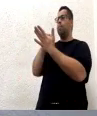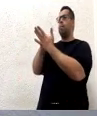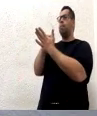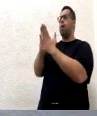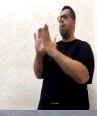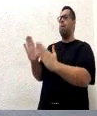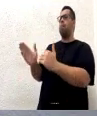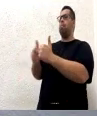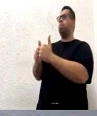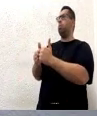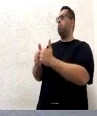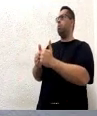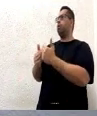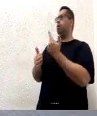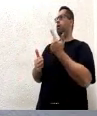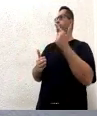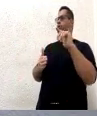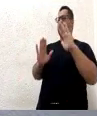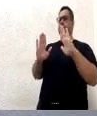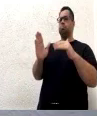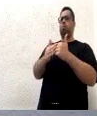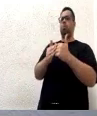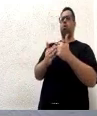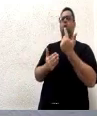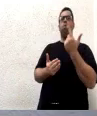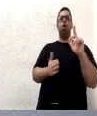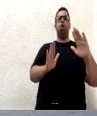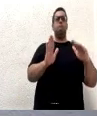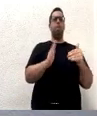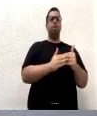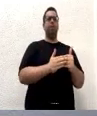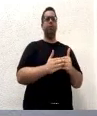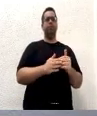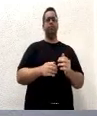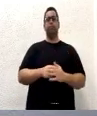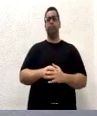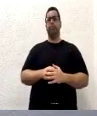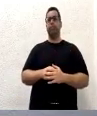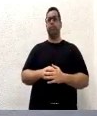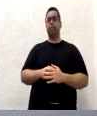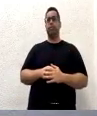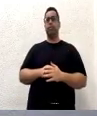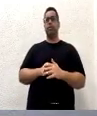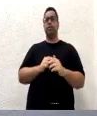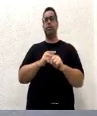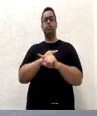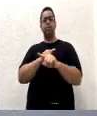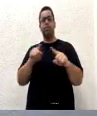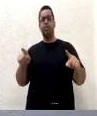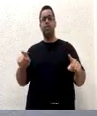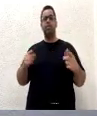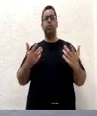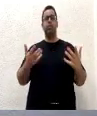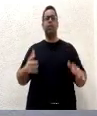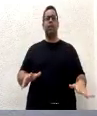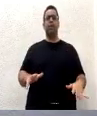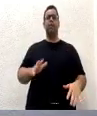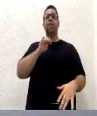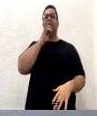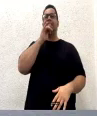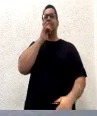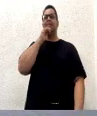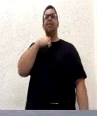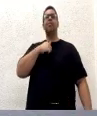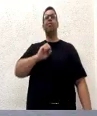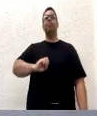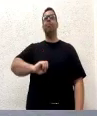duas fechadas. Recusa. É recusa mesmo. Eu não tiro a razão. Não é fácil. Né? Eu saí e agora? Eu fico meia hora onde? Né?